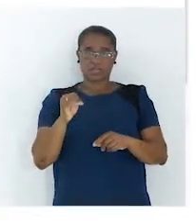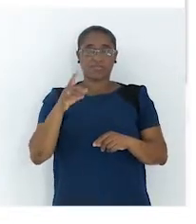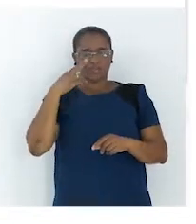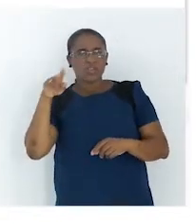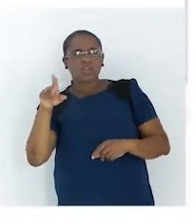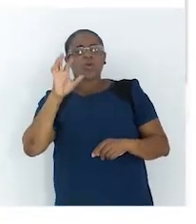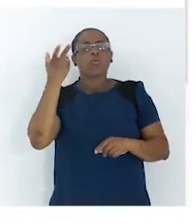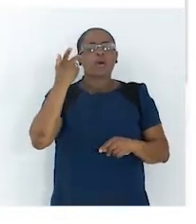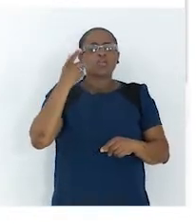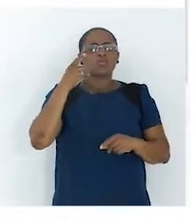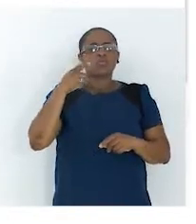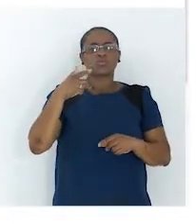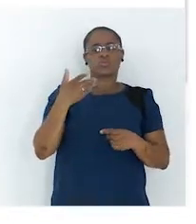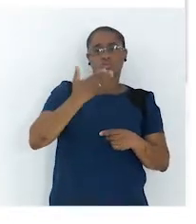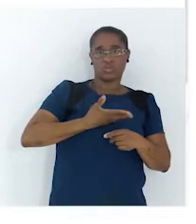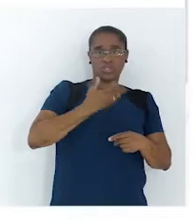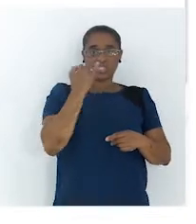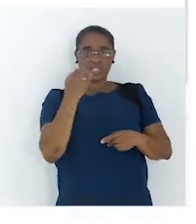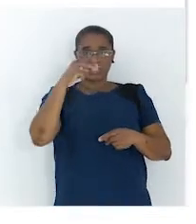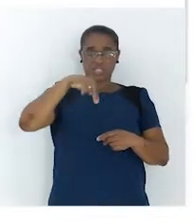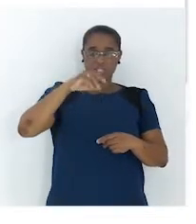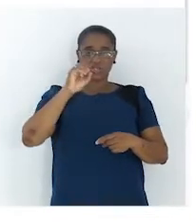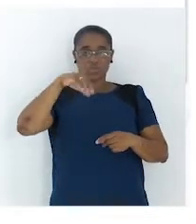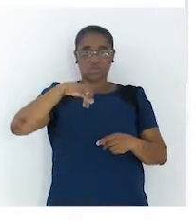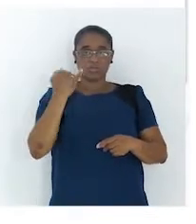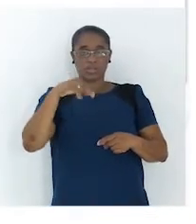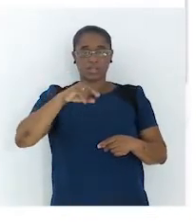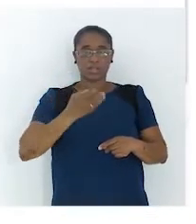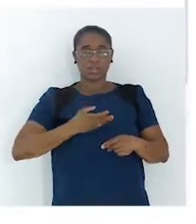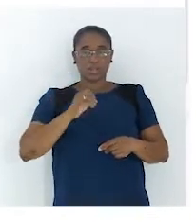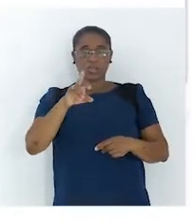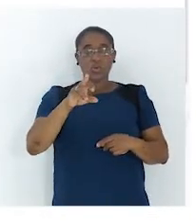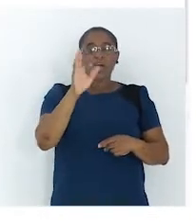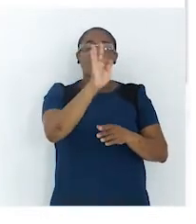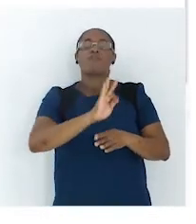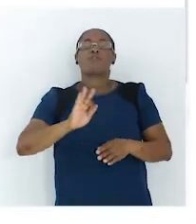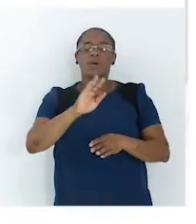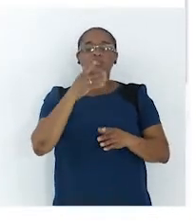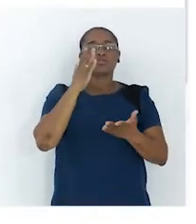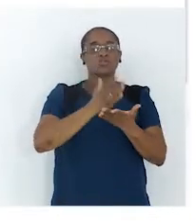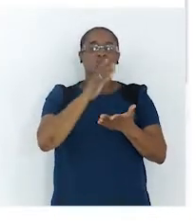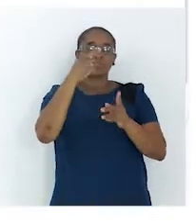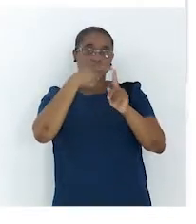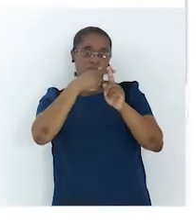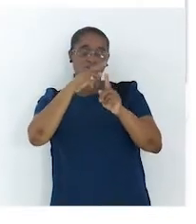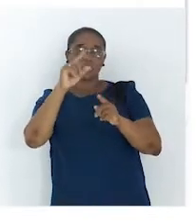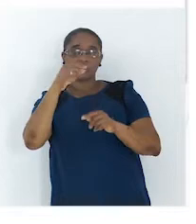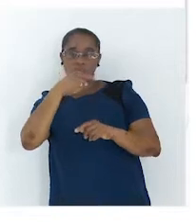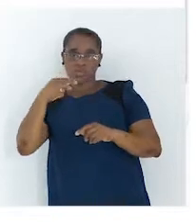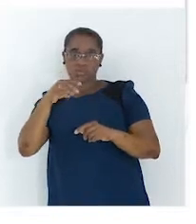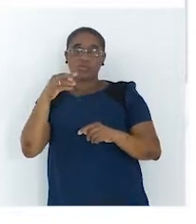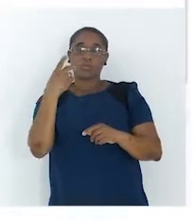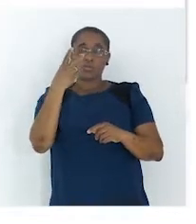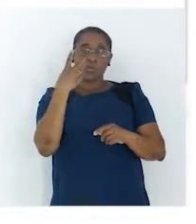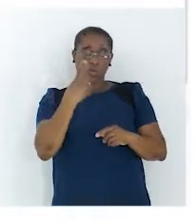o denominador é formado apenas por a visão ao combinação envolvendo alguma raiz